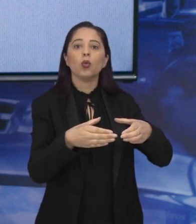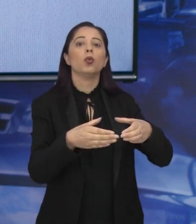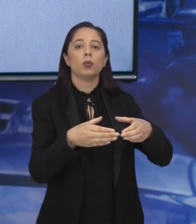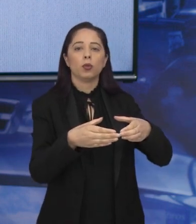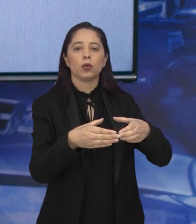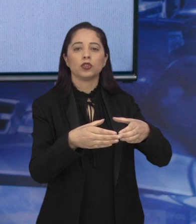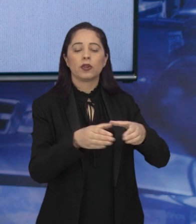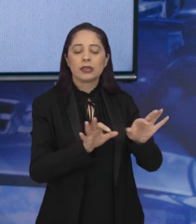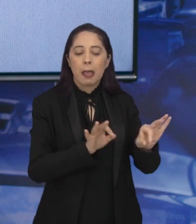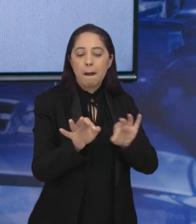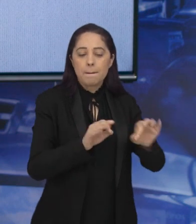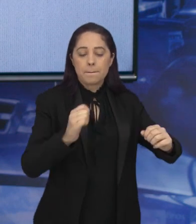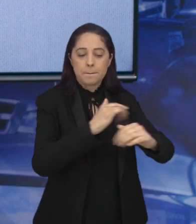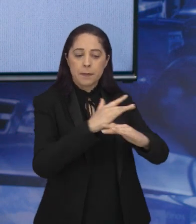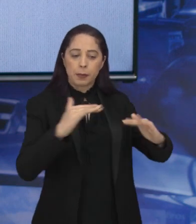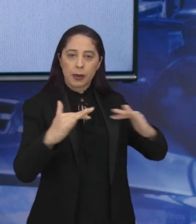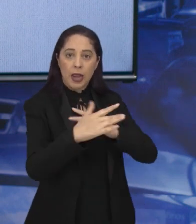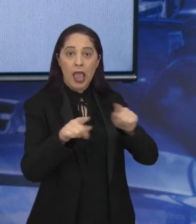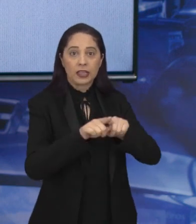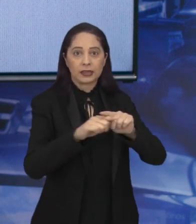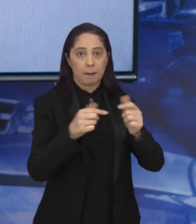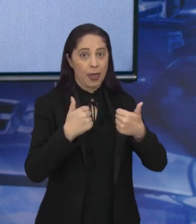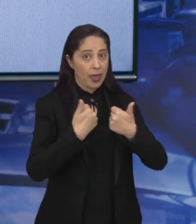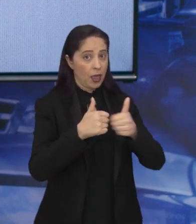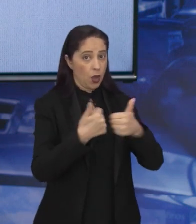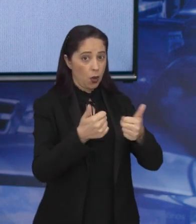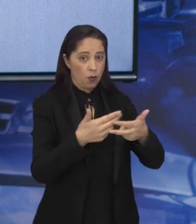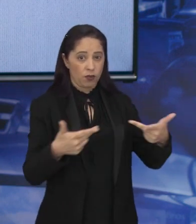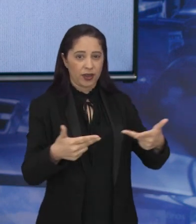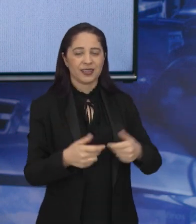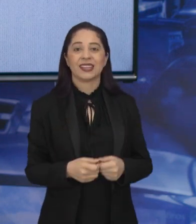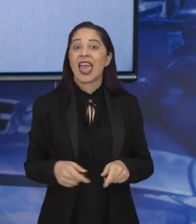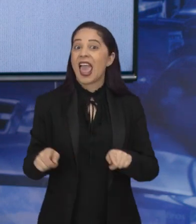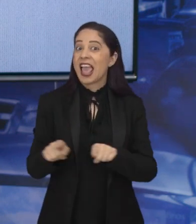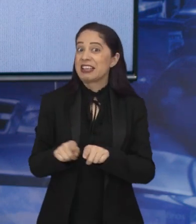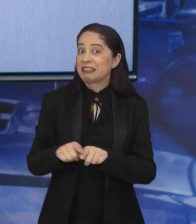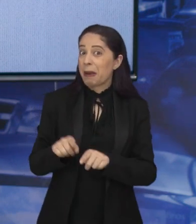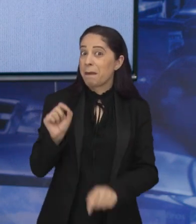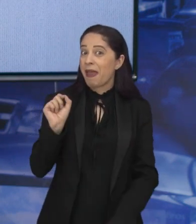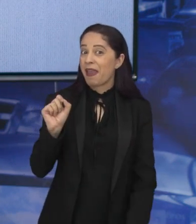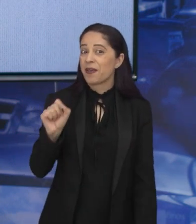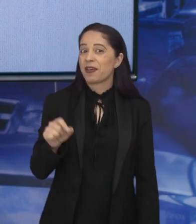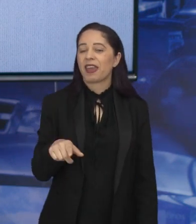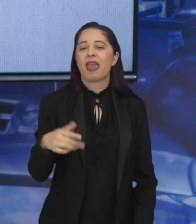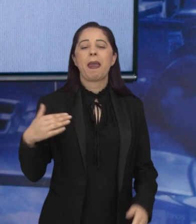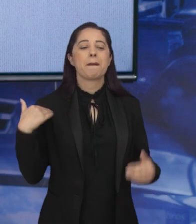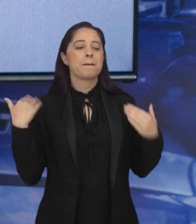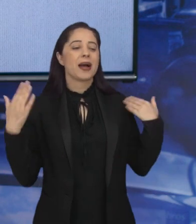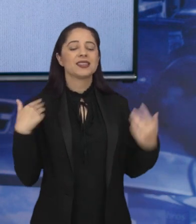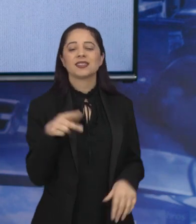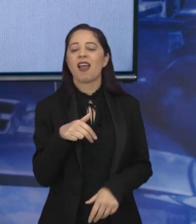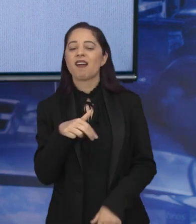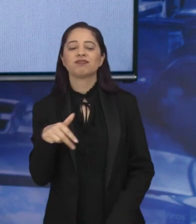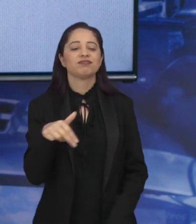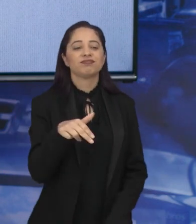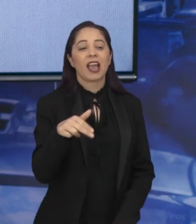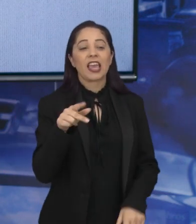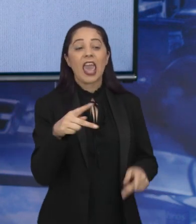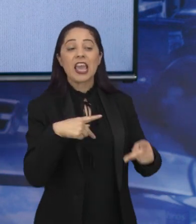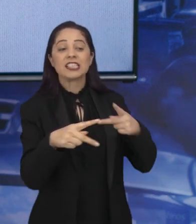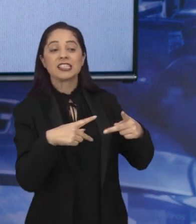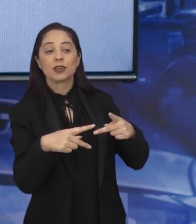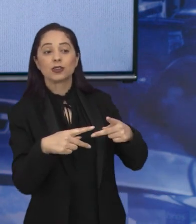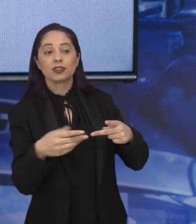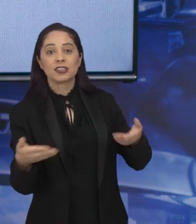de Planejamento Urbano, Obras e Transporte. E aquele tradicional passeio que o programa faz por São José dos Campos